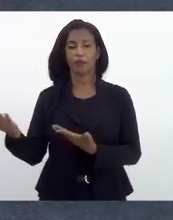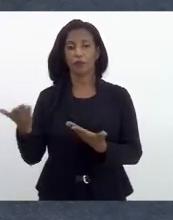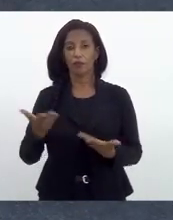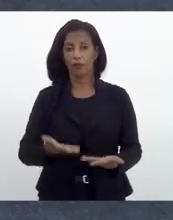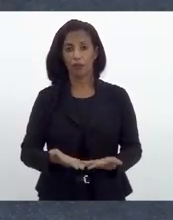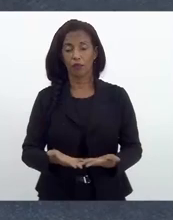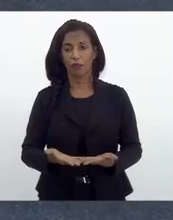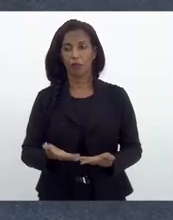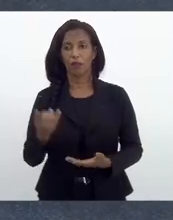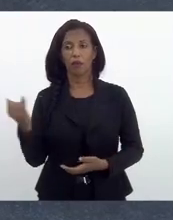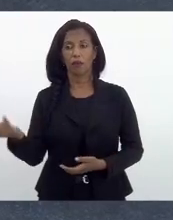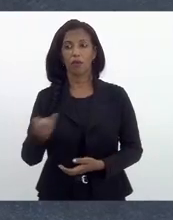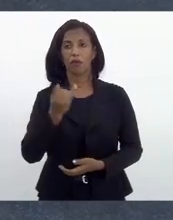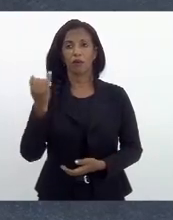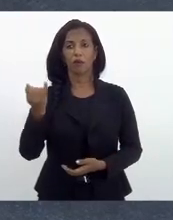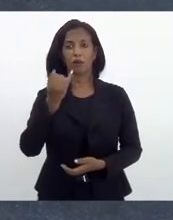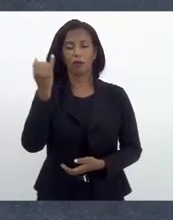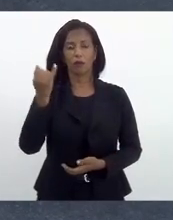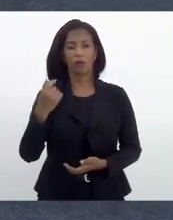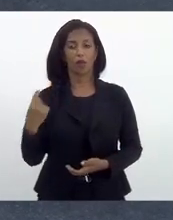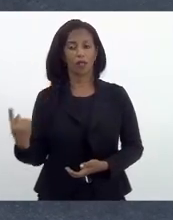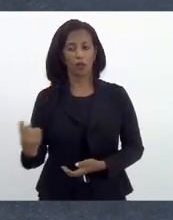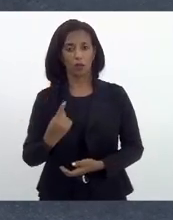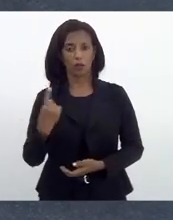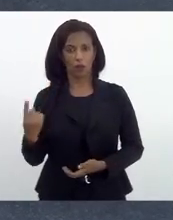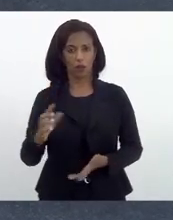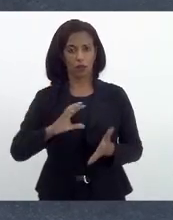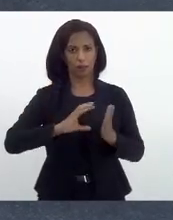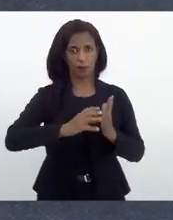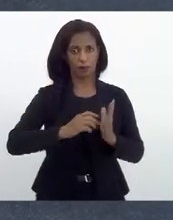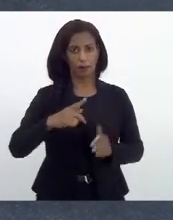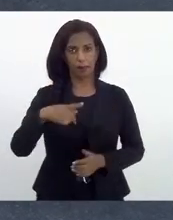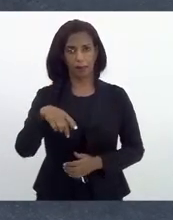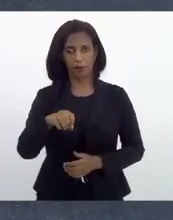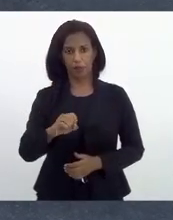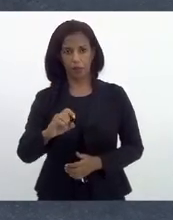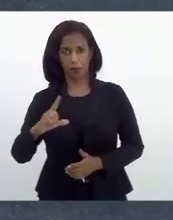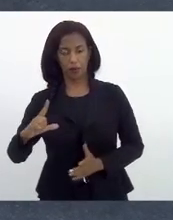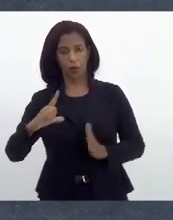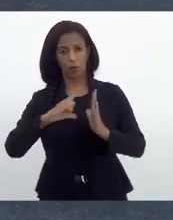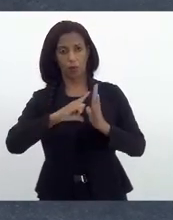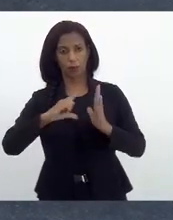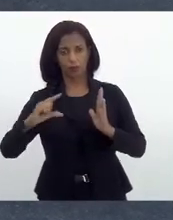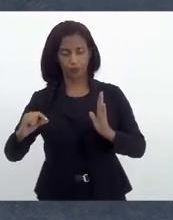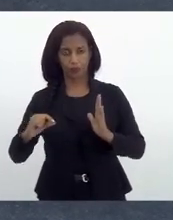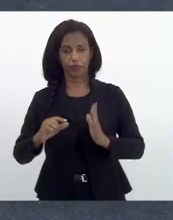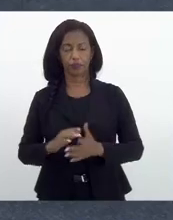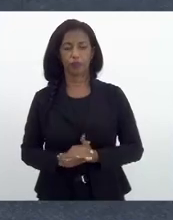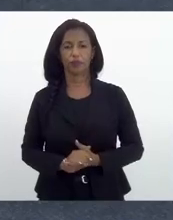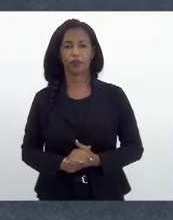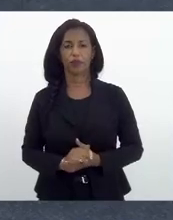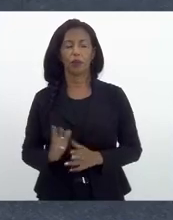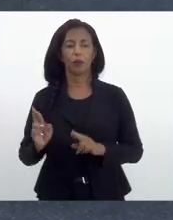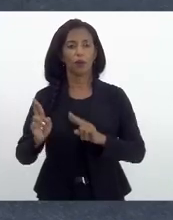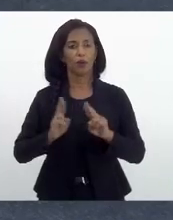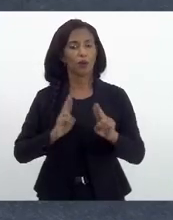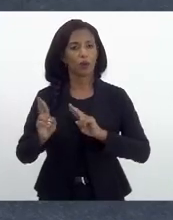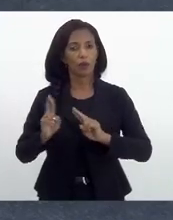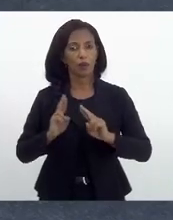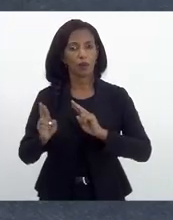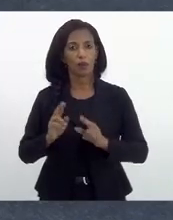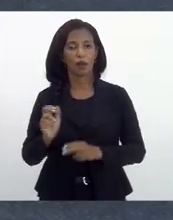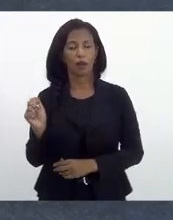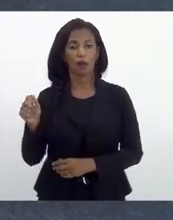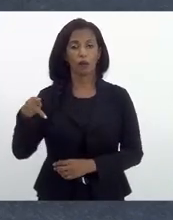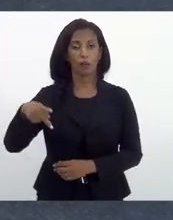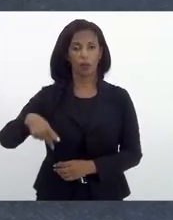elemento que para nós é importante e a nossa bancada apresentou destaques nesse sentido com relação a